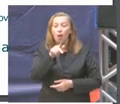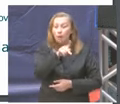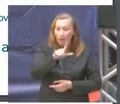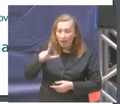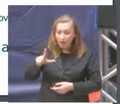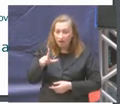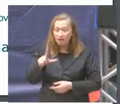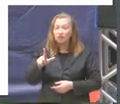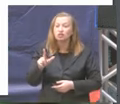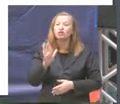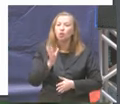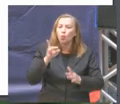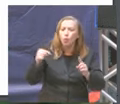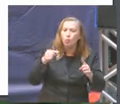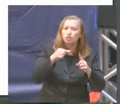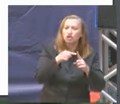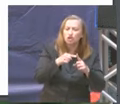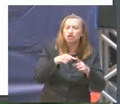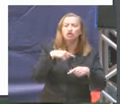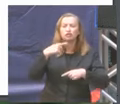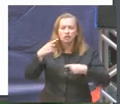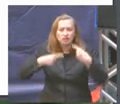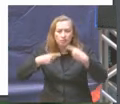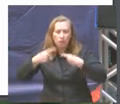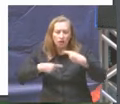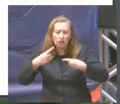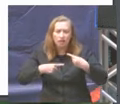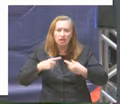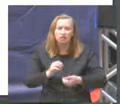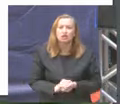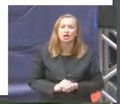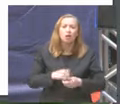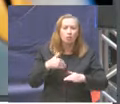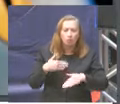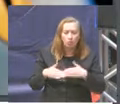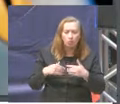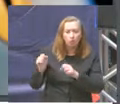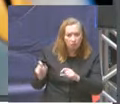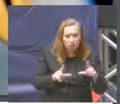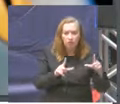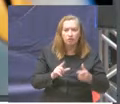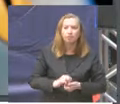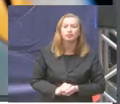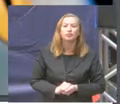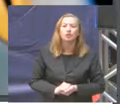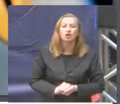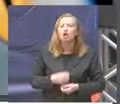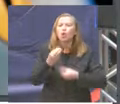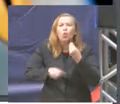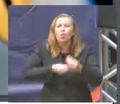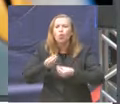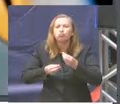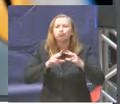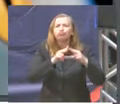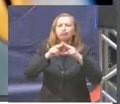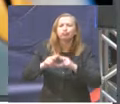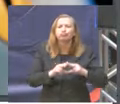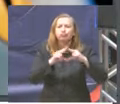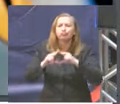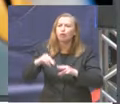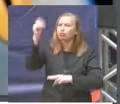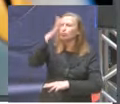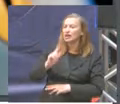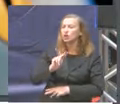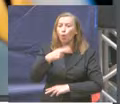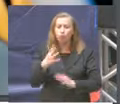que traz objetivos dessa política, instrumentos, pode ir avançando, por favor. E como é que está a reciclagem no Brasil e no